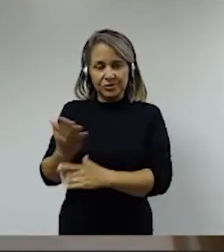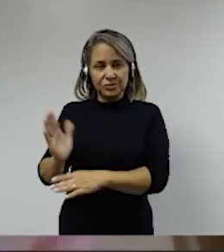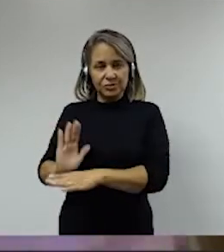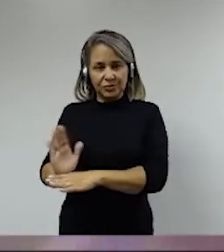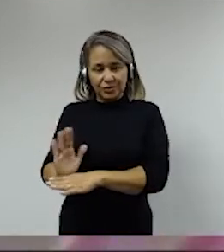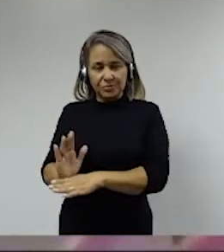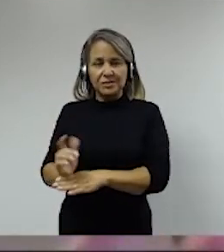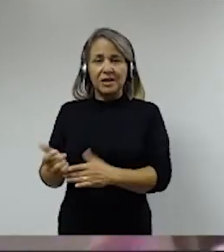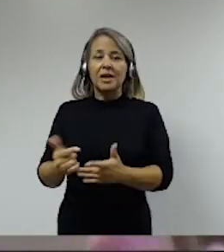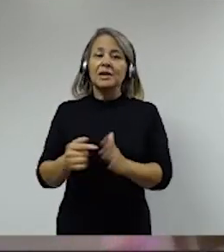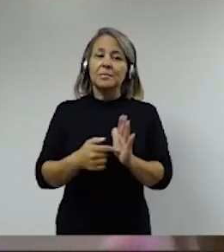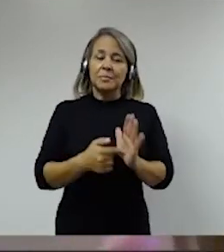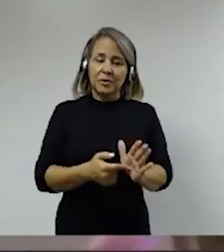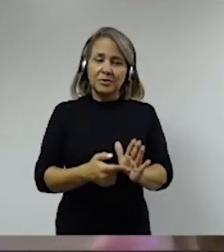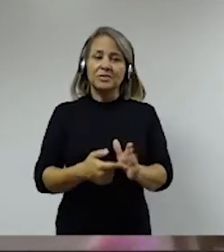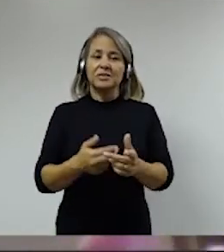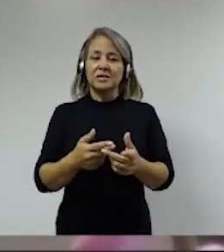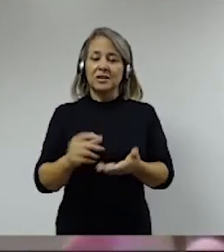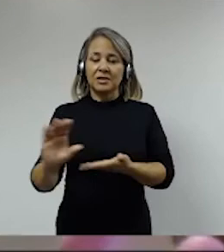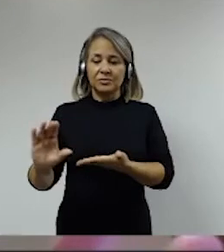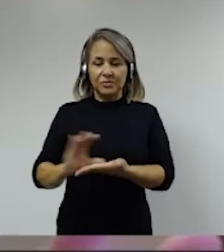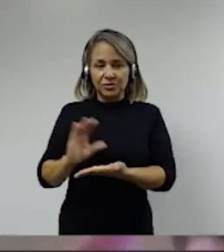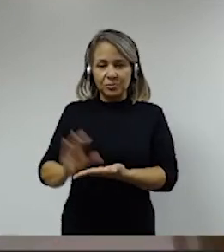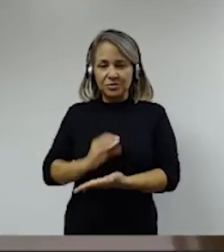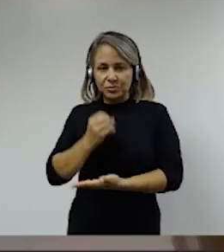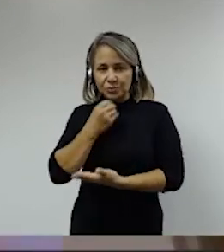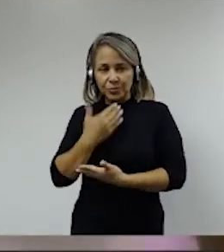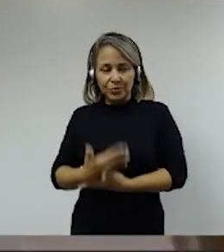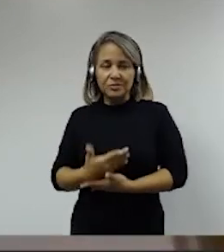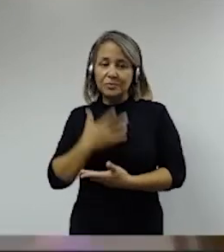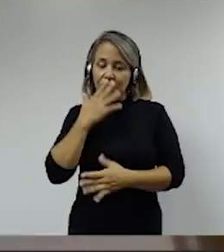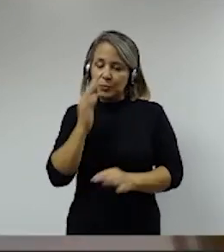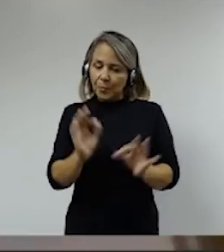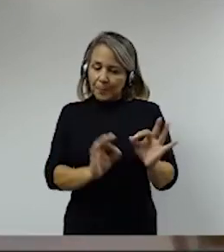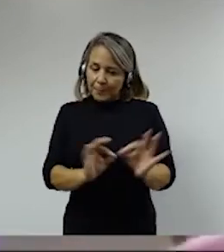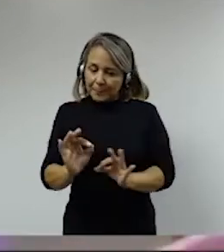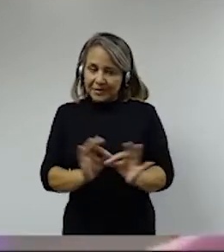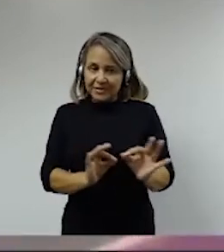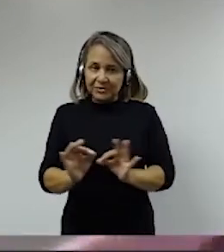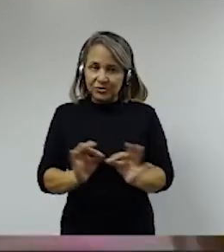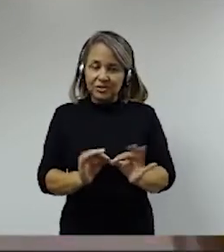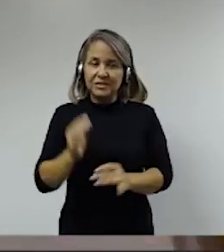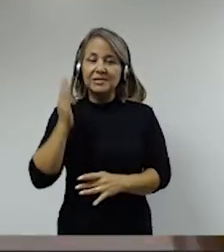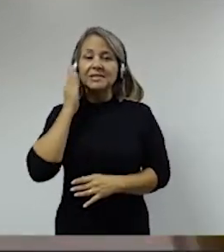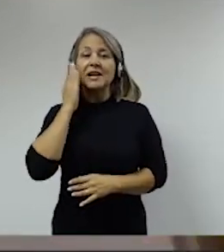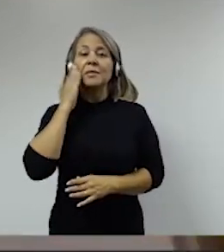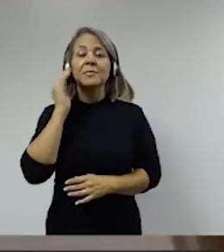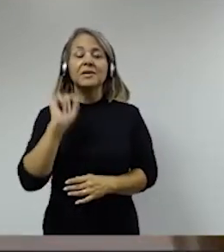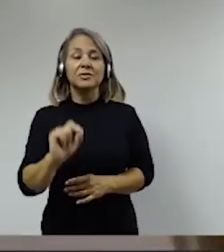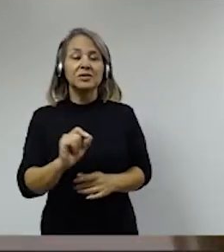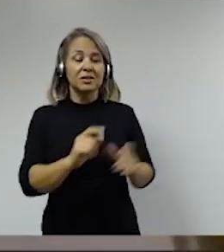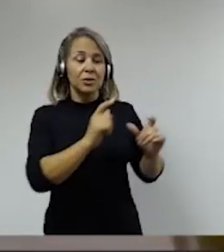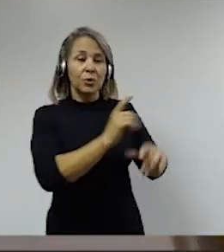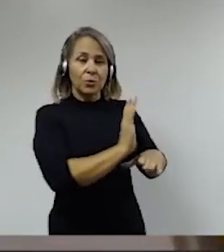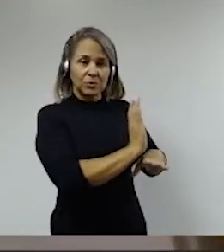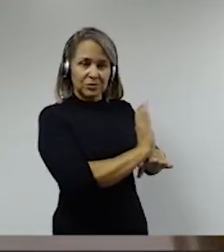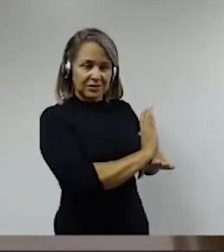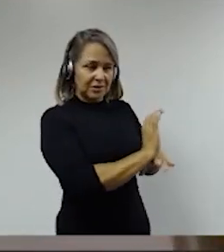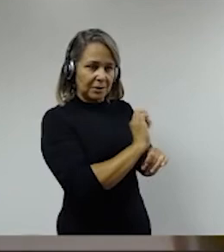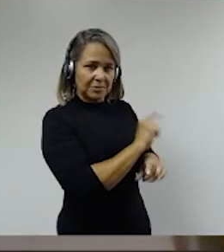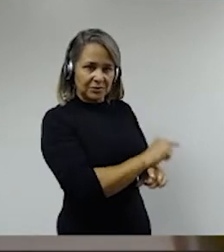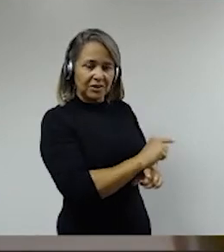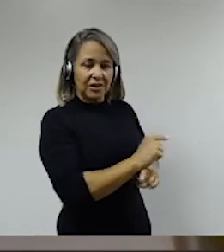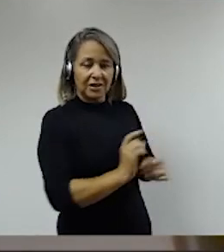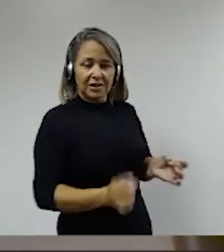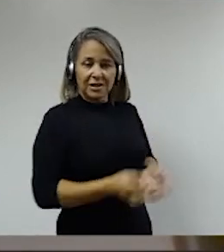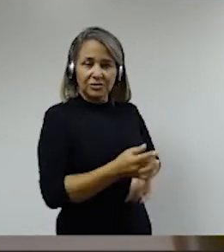que representam investimentos consideráveis, elas foram planejadas considerando esses espaços de exibição e as